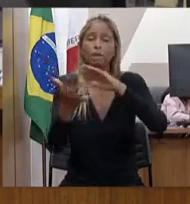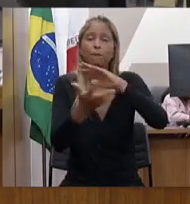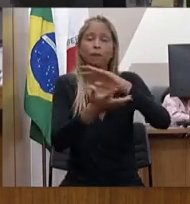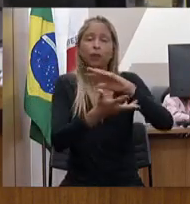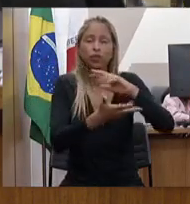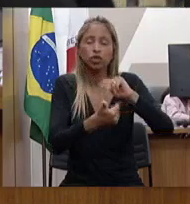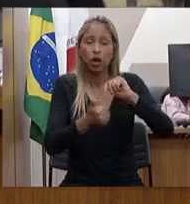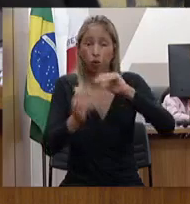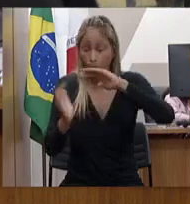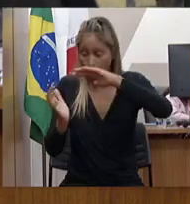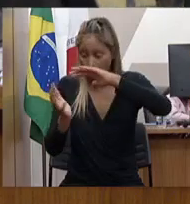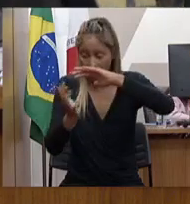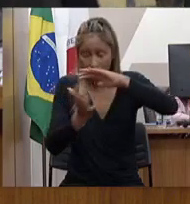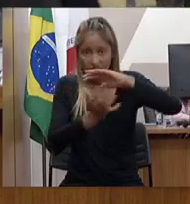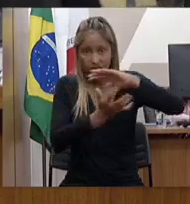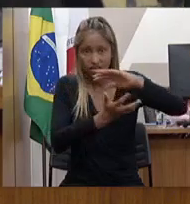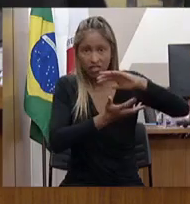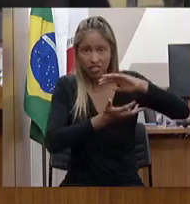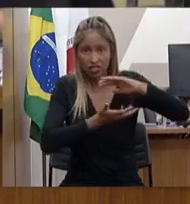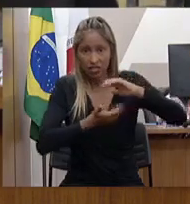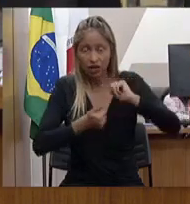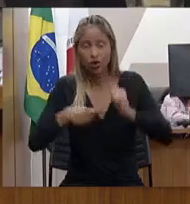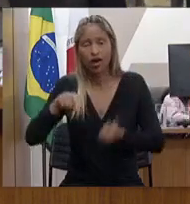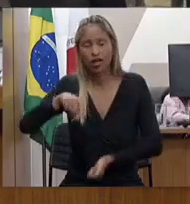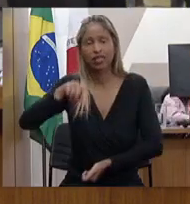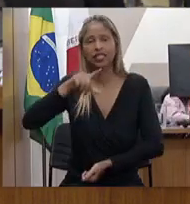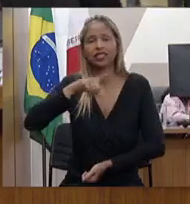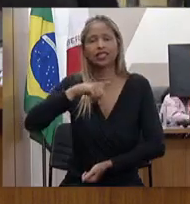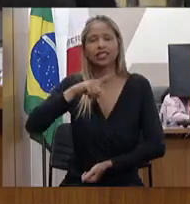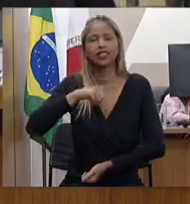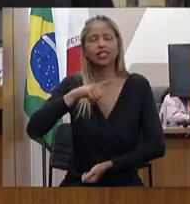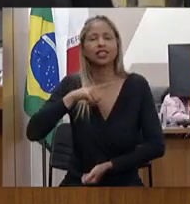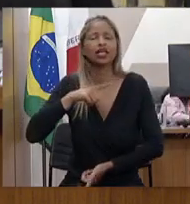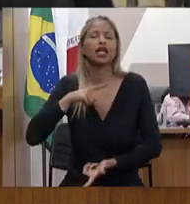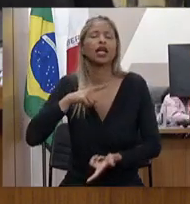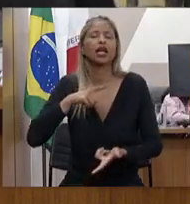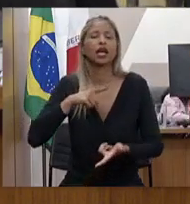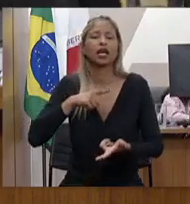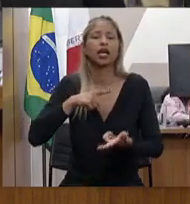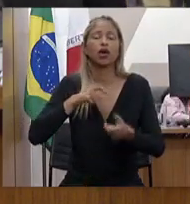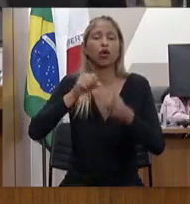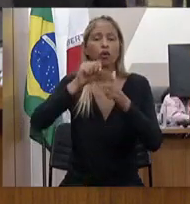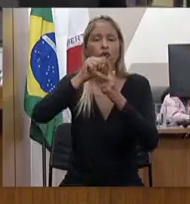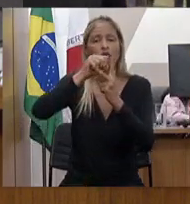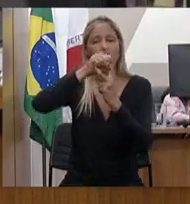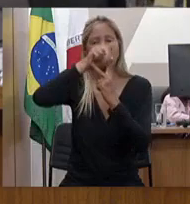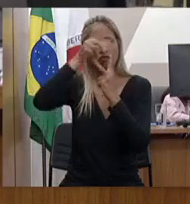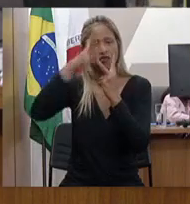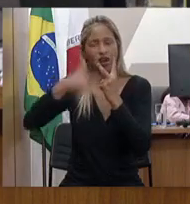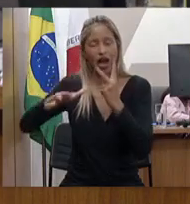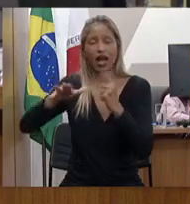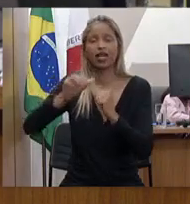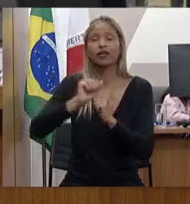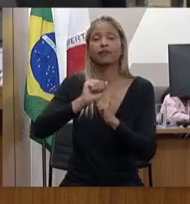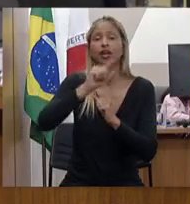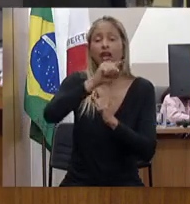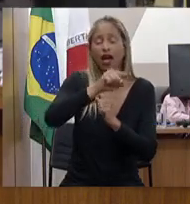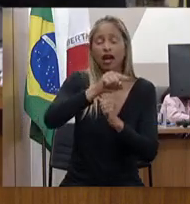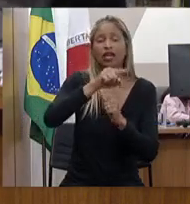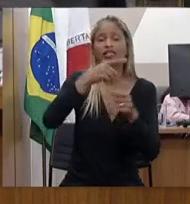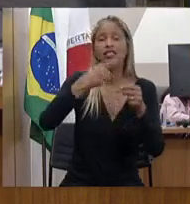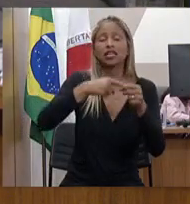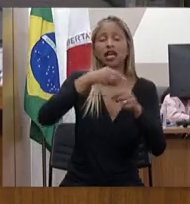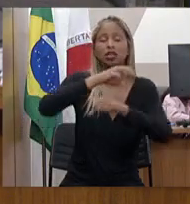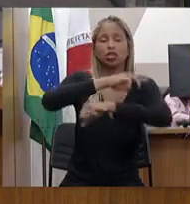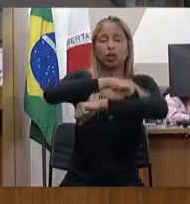data Universal né e a gente aqui tem uma tragédia como é o caso da Vale aqui em Brumadinho e talvez